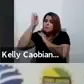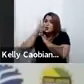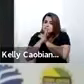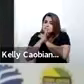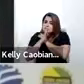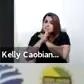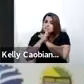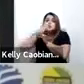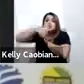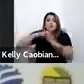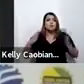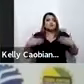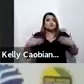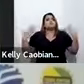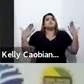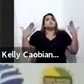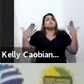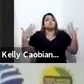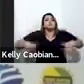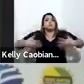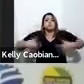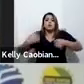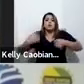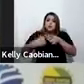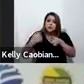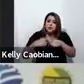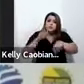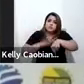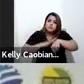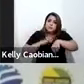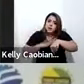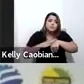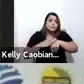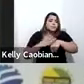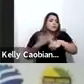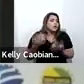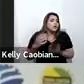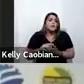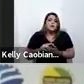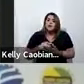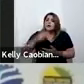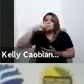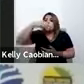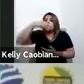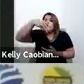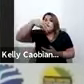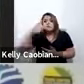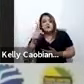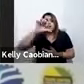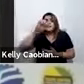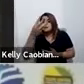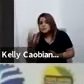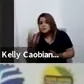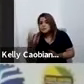choque, porque o tempo todo é uma 936 sendo votada lá no Congresso, com o deputado